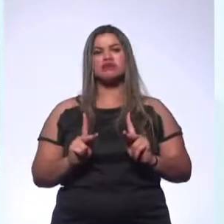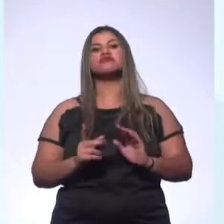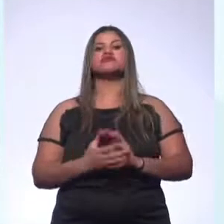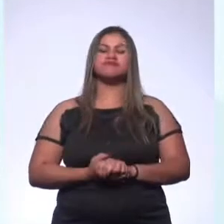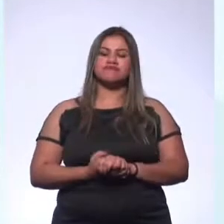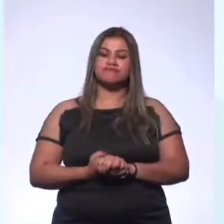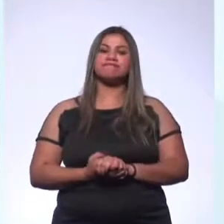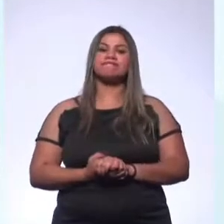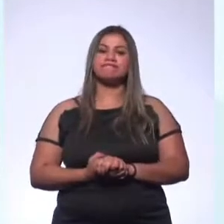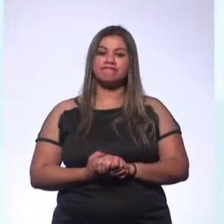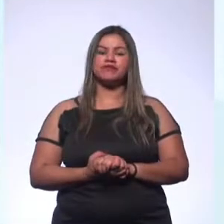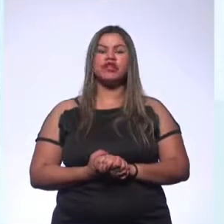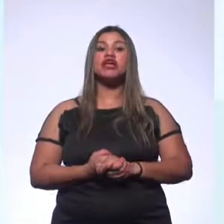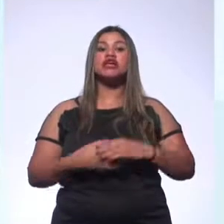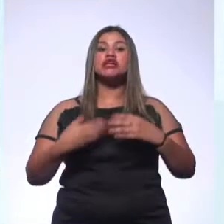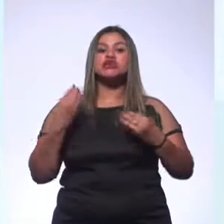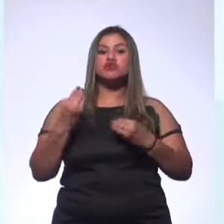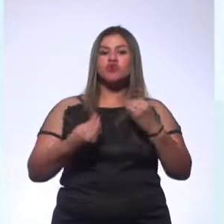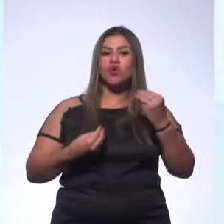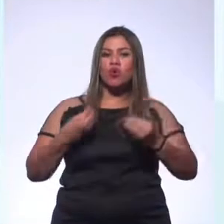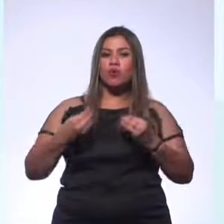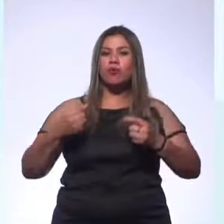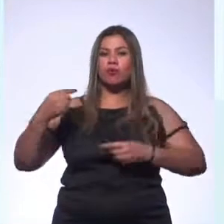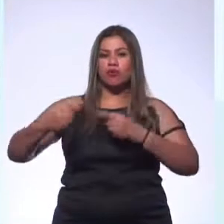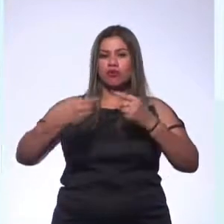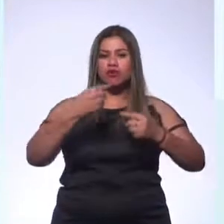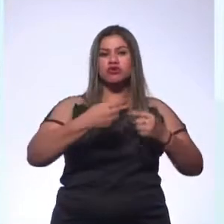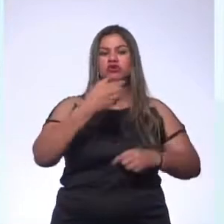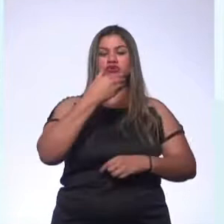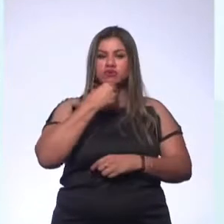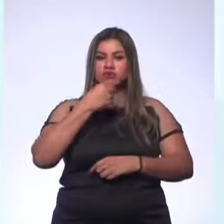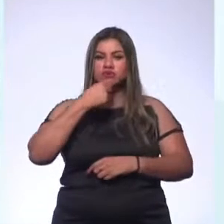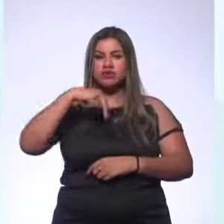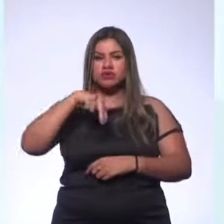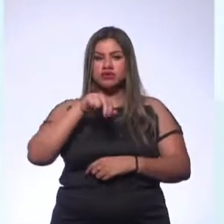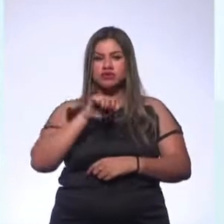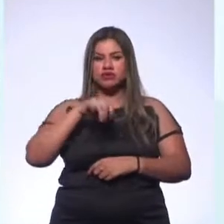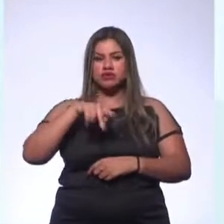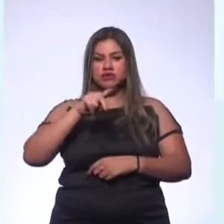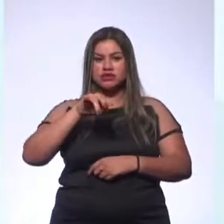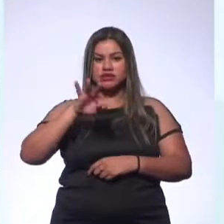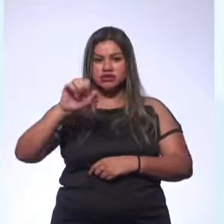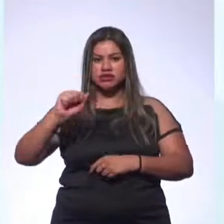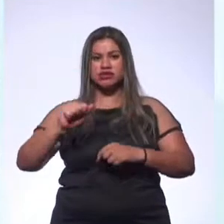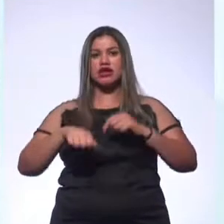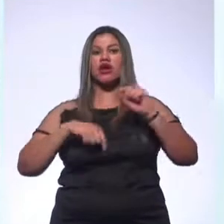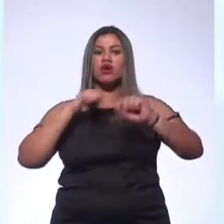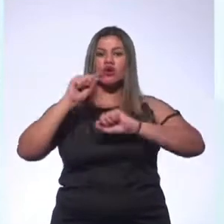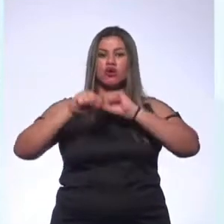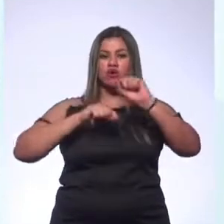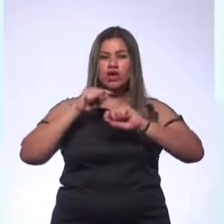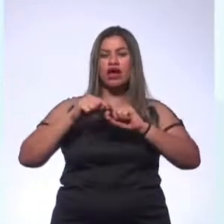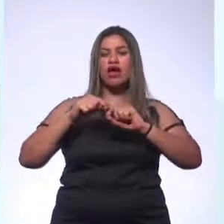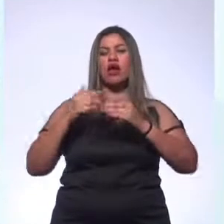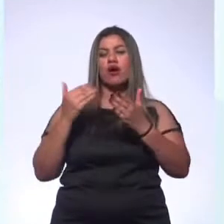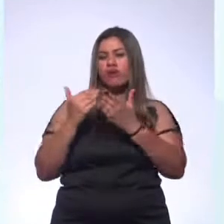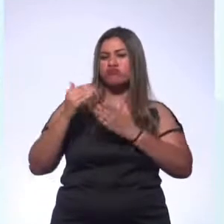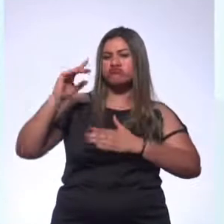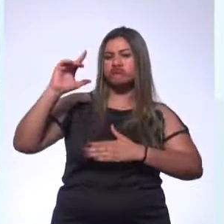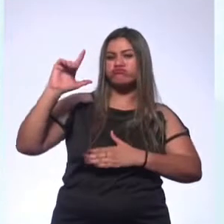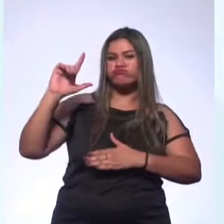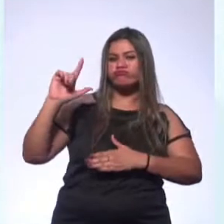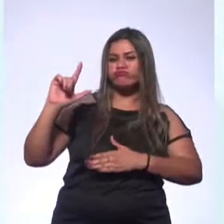Então, como política aí do Khrushchev, ele vai diminuir, ele vai começar a diminuir